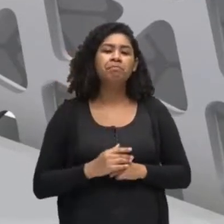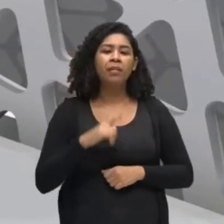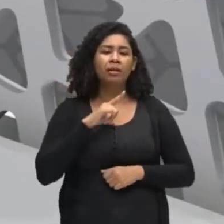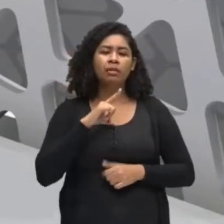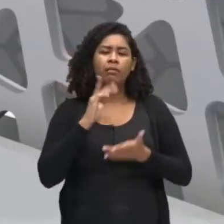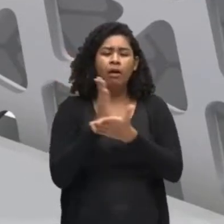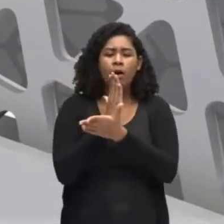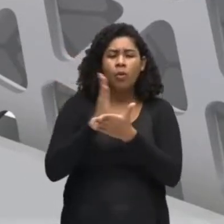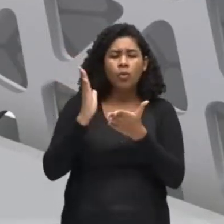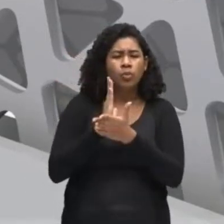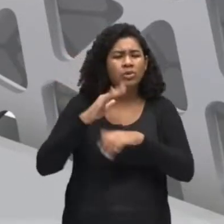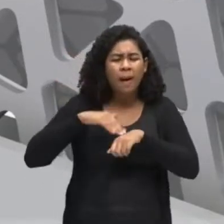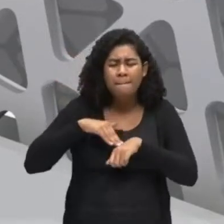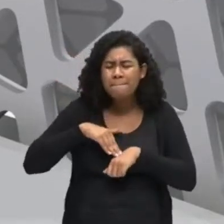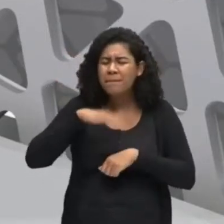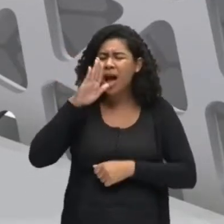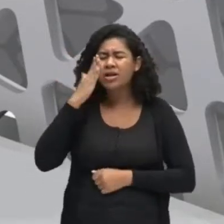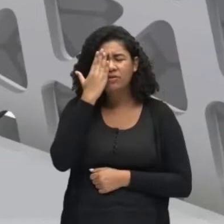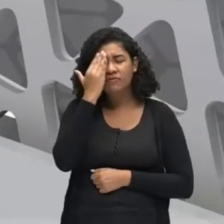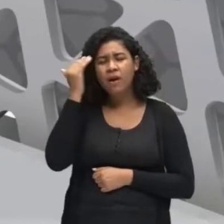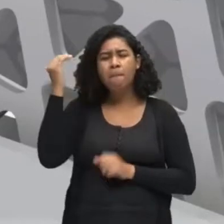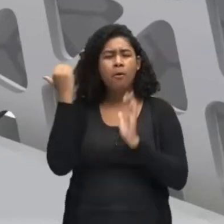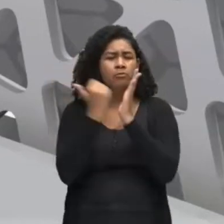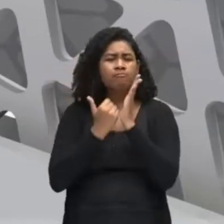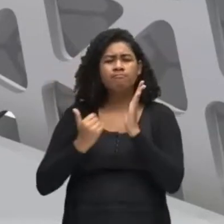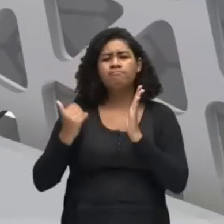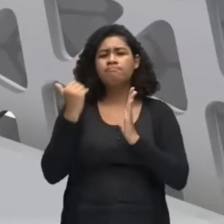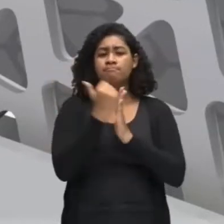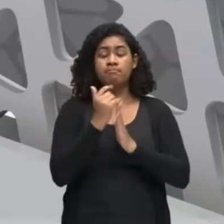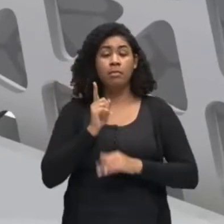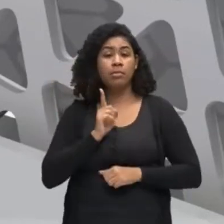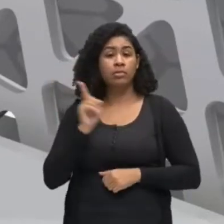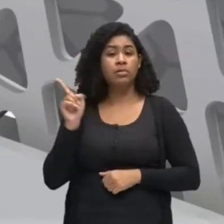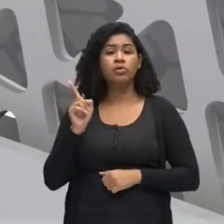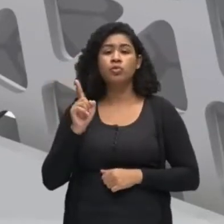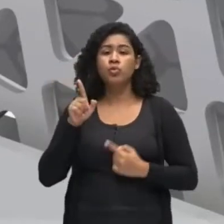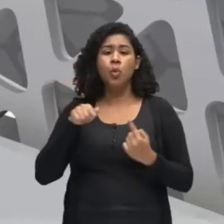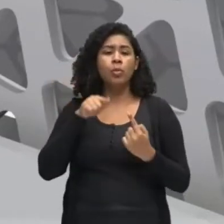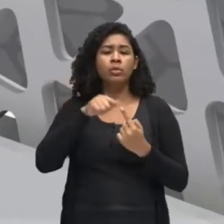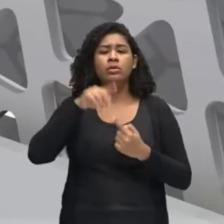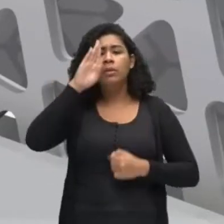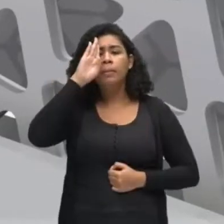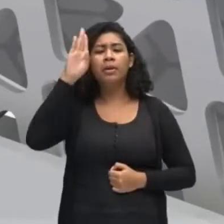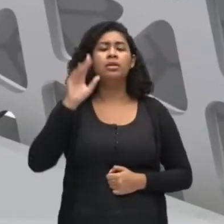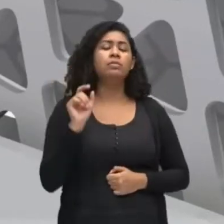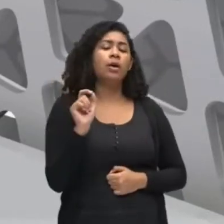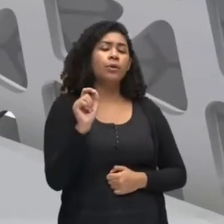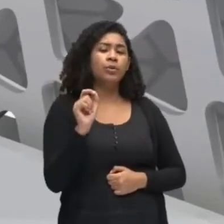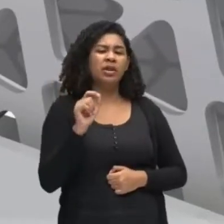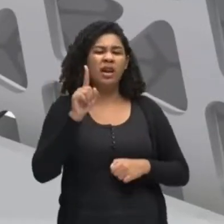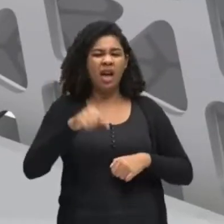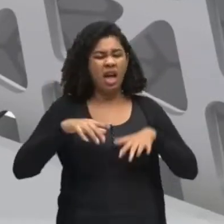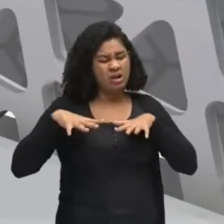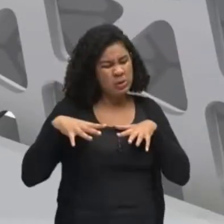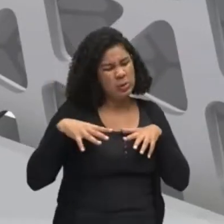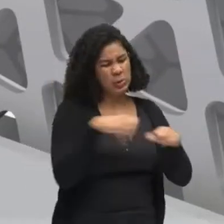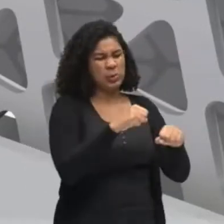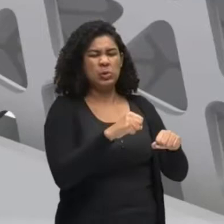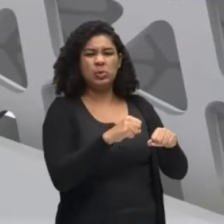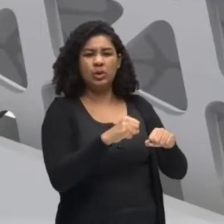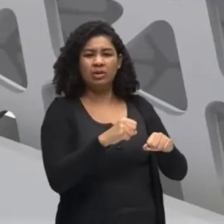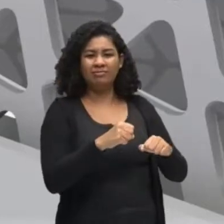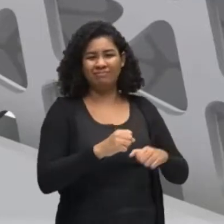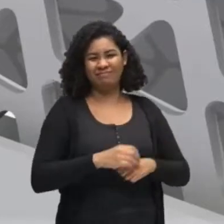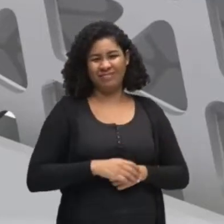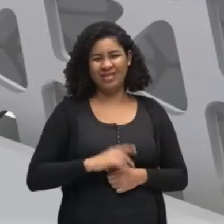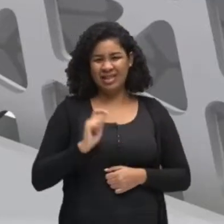se destacam, porque eles vêm com aquele propósito de explorar. Vocês, como crianças, sabem que explorar é uma